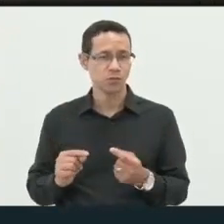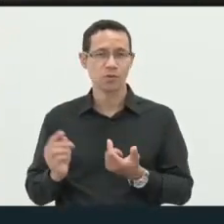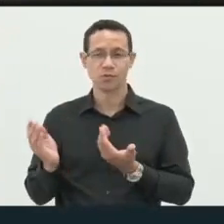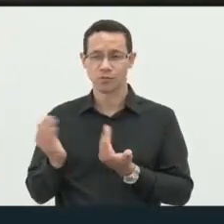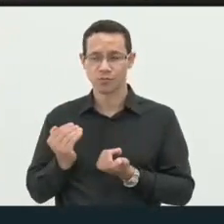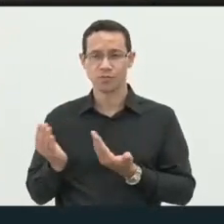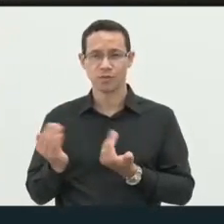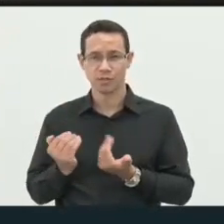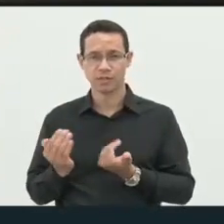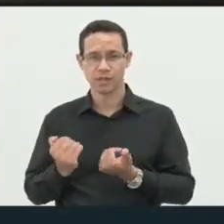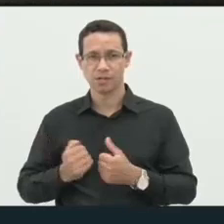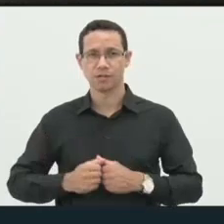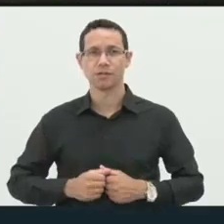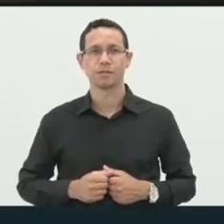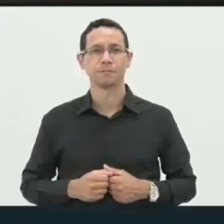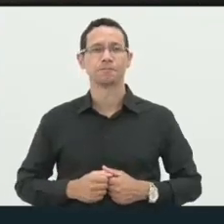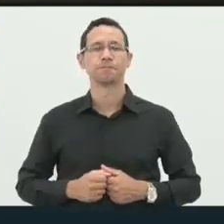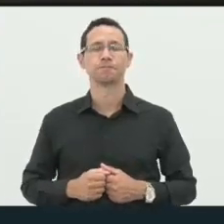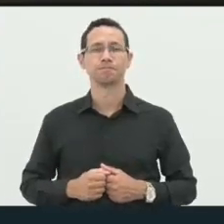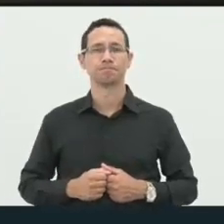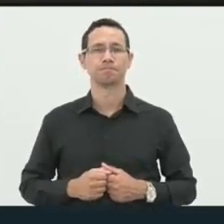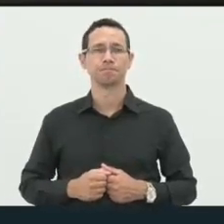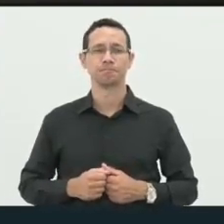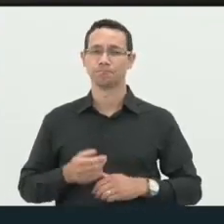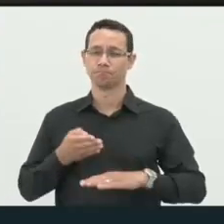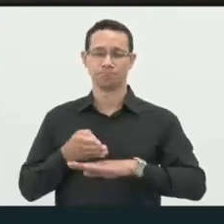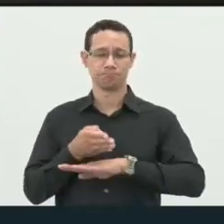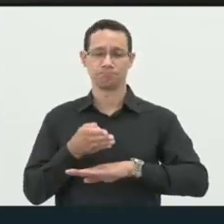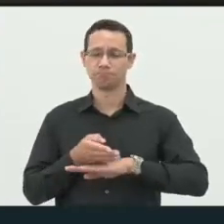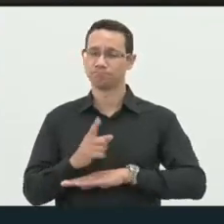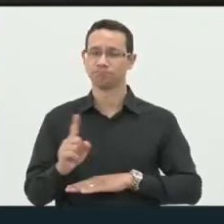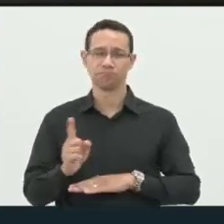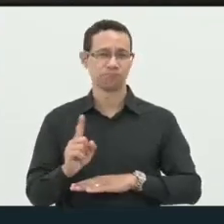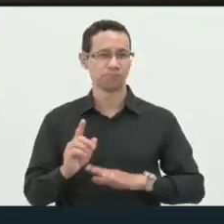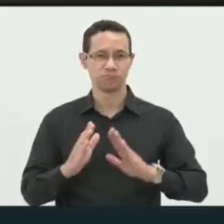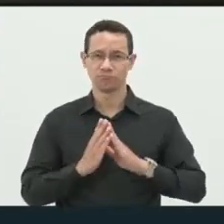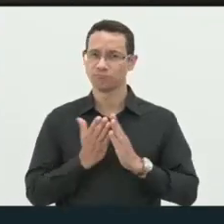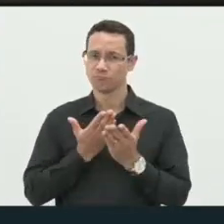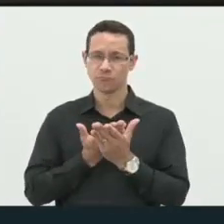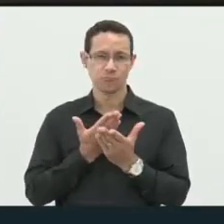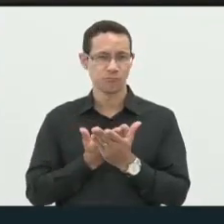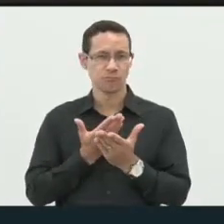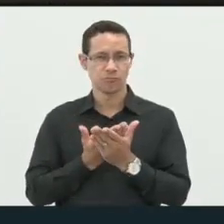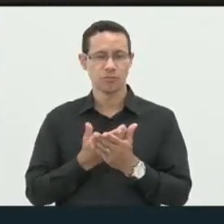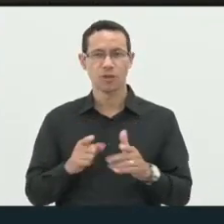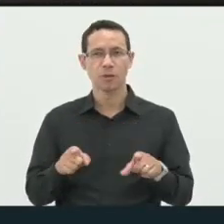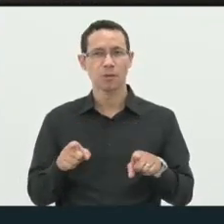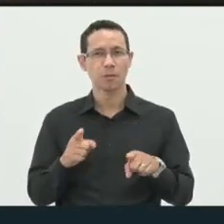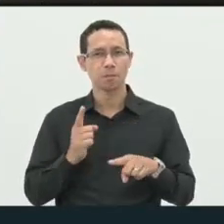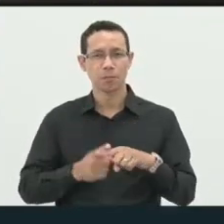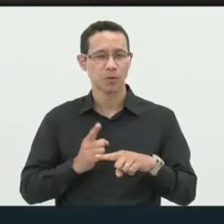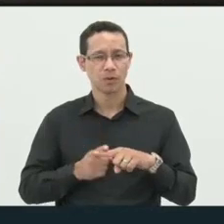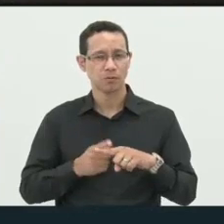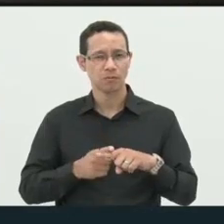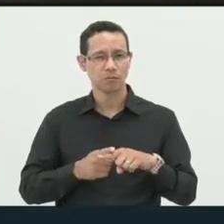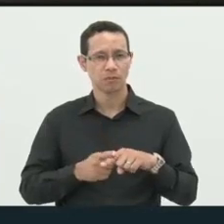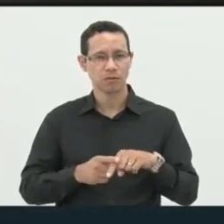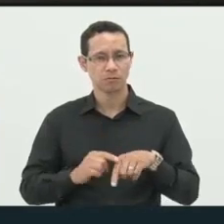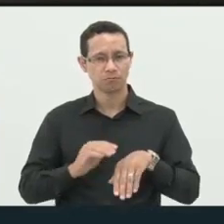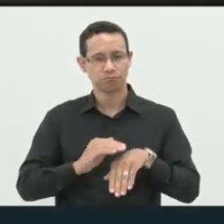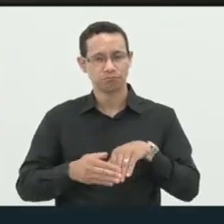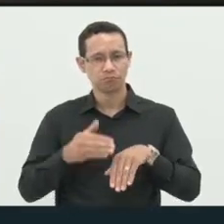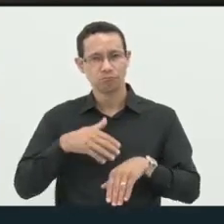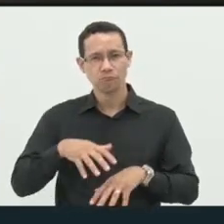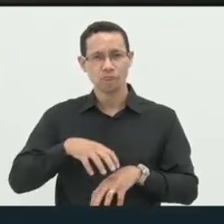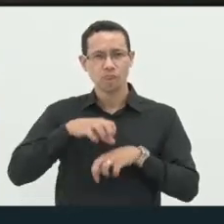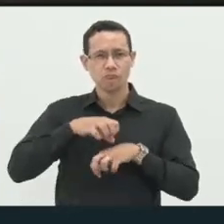que não vão à escola porque não tenho absorvente tão necessário